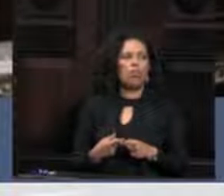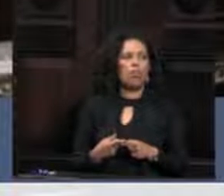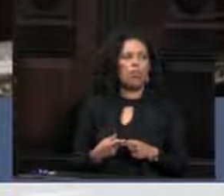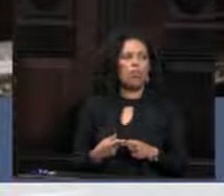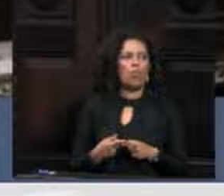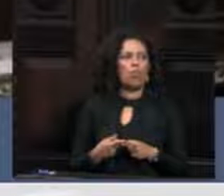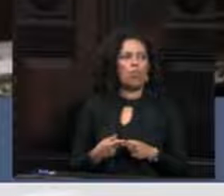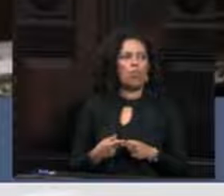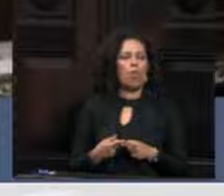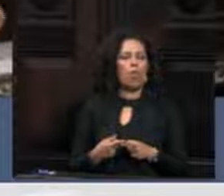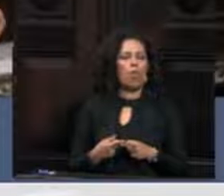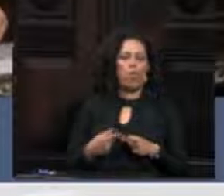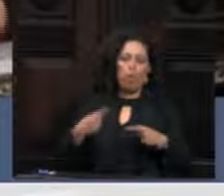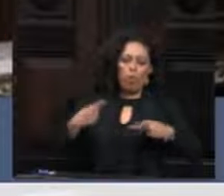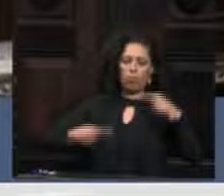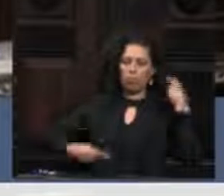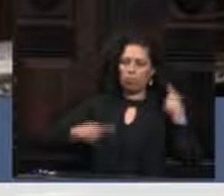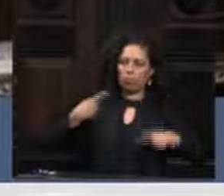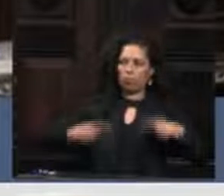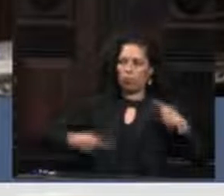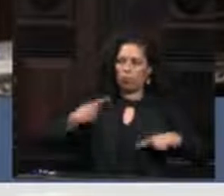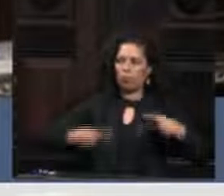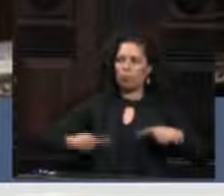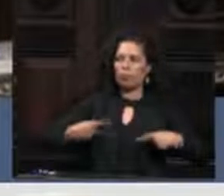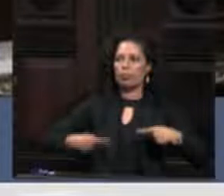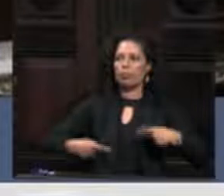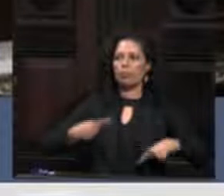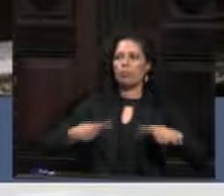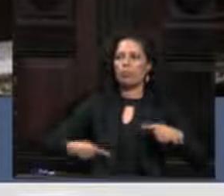por razões políticas,